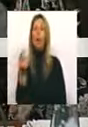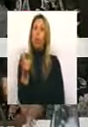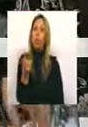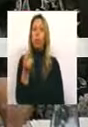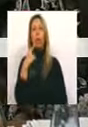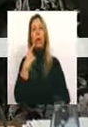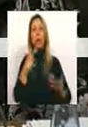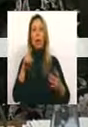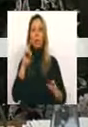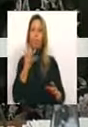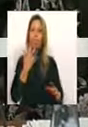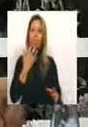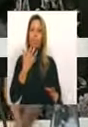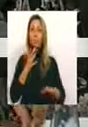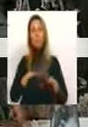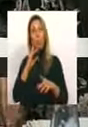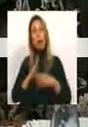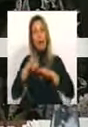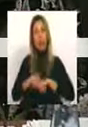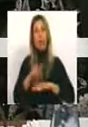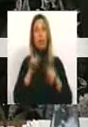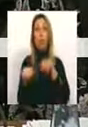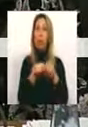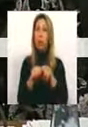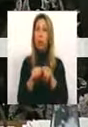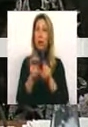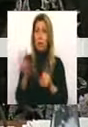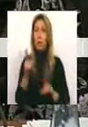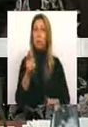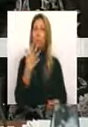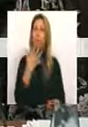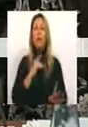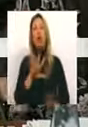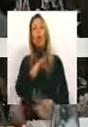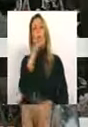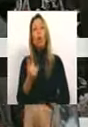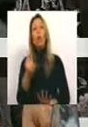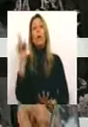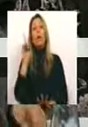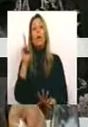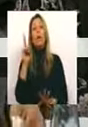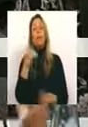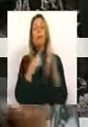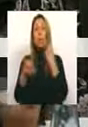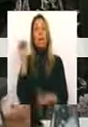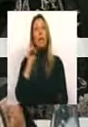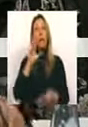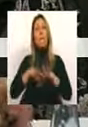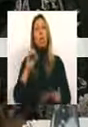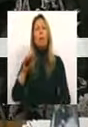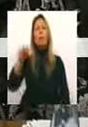política a segunda questão de uma forma muito breve prende se com a venezuela eu vim eu tive a oportunidade